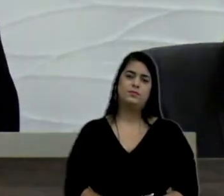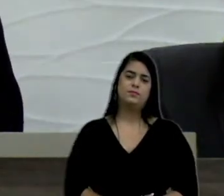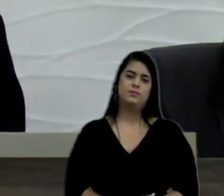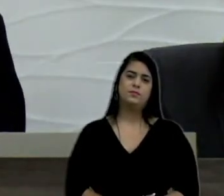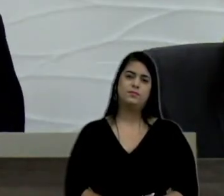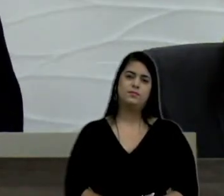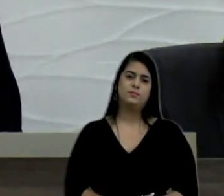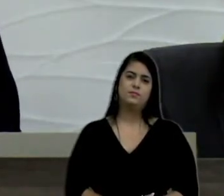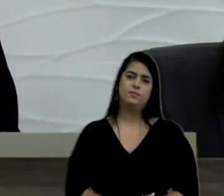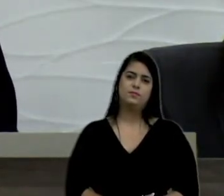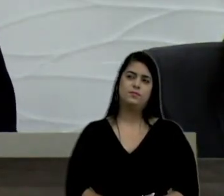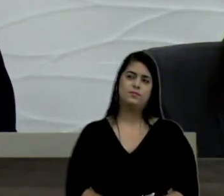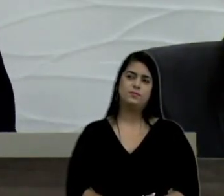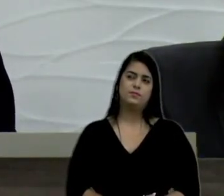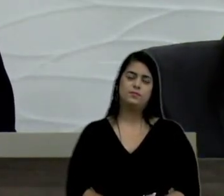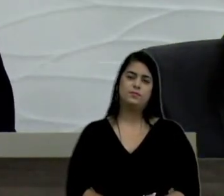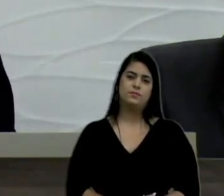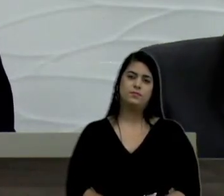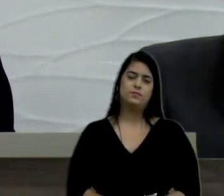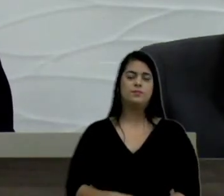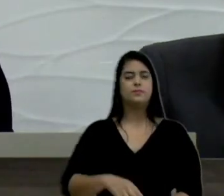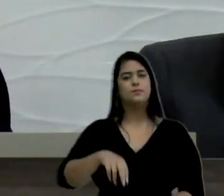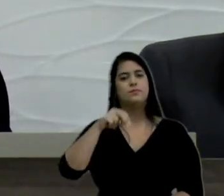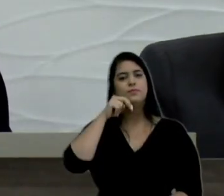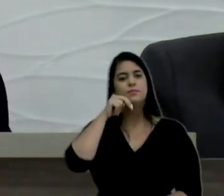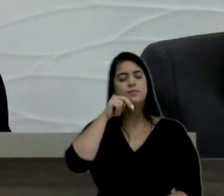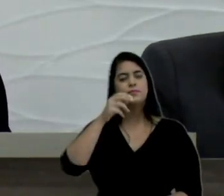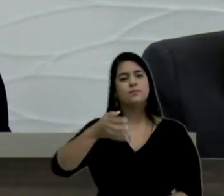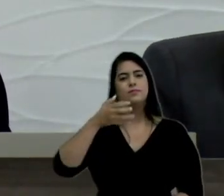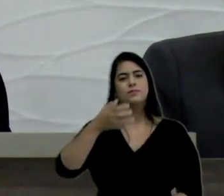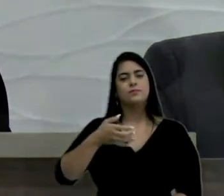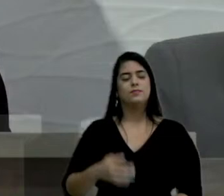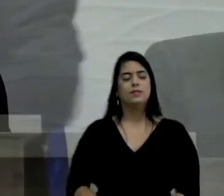discussão disco vereador nilto da